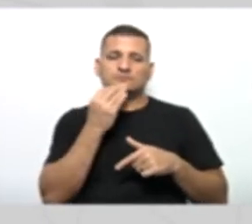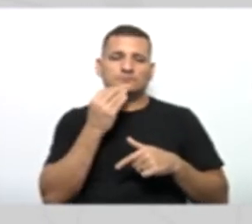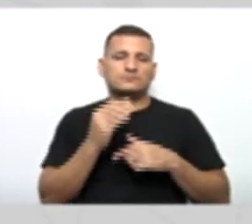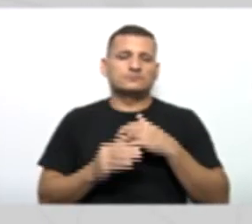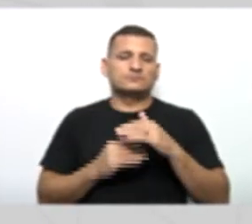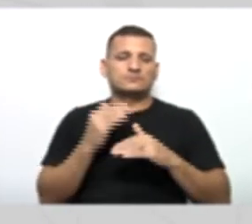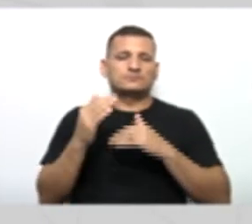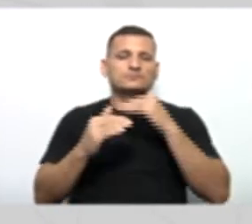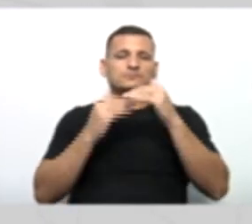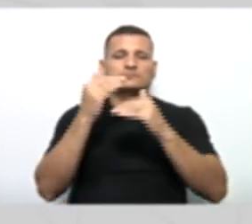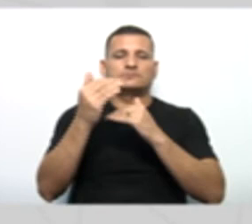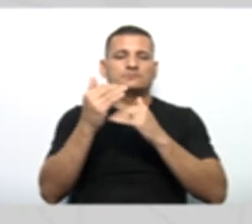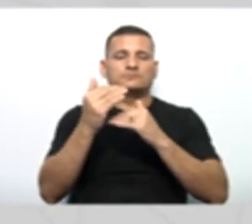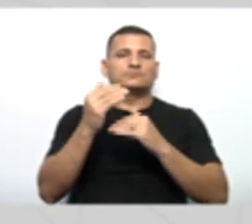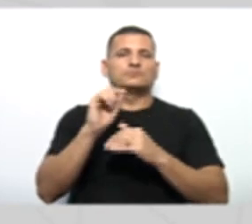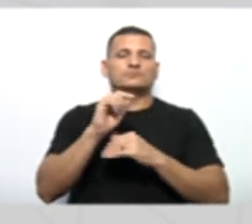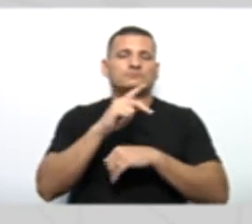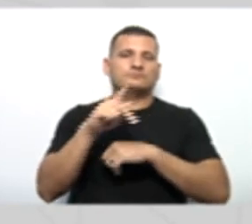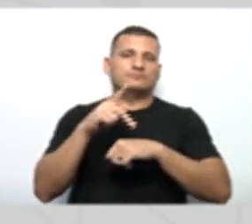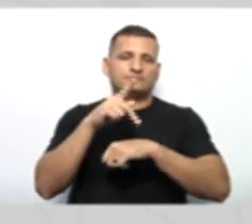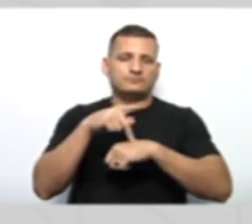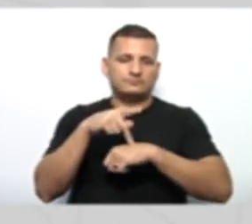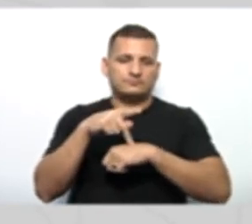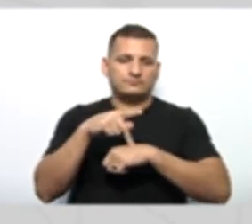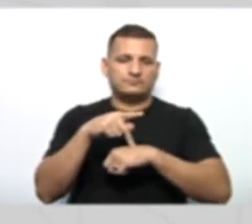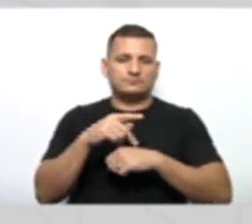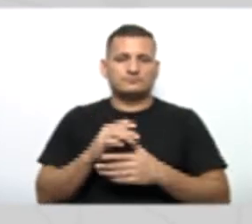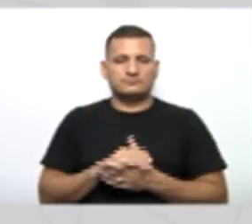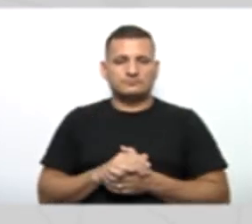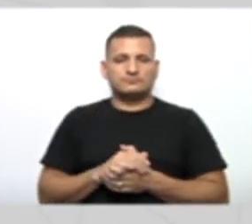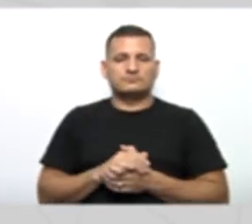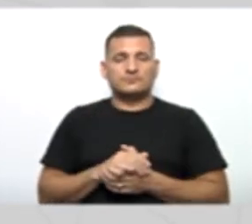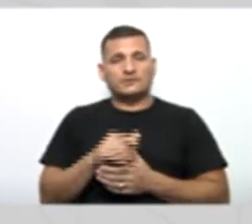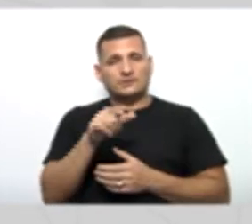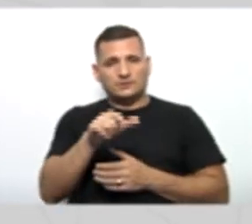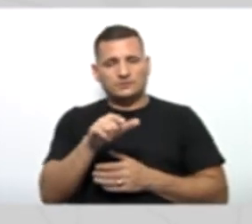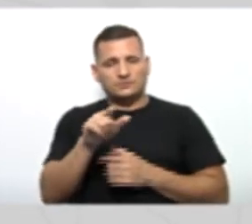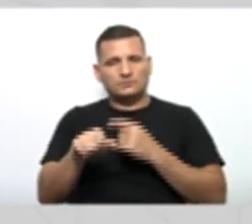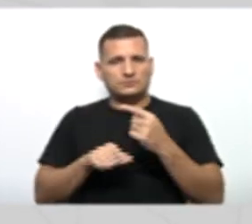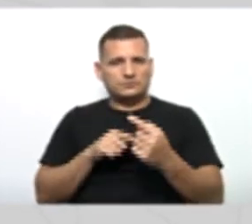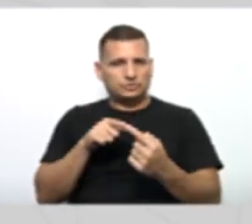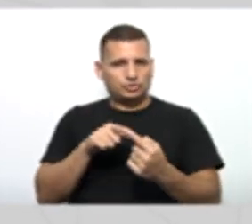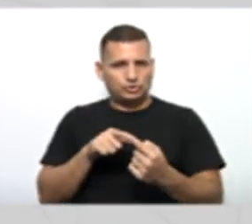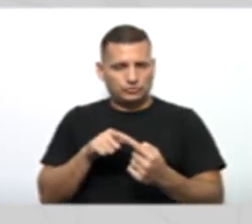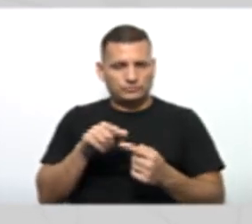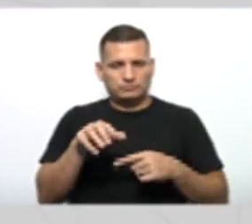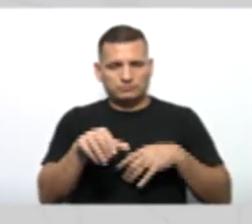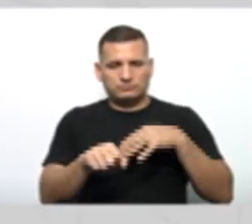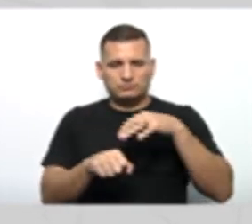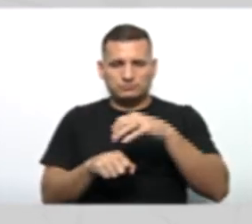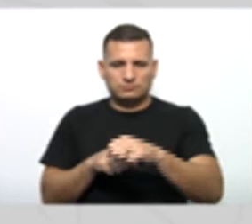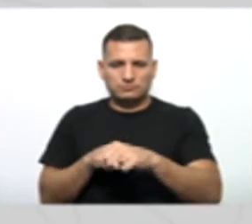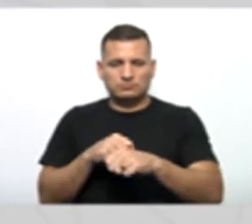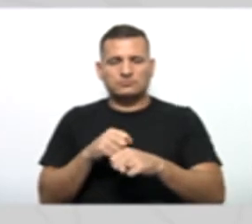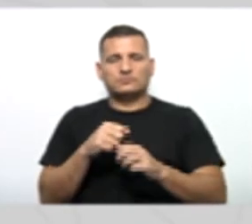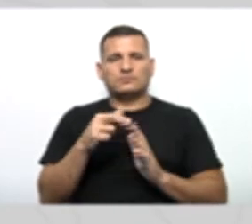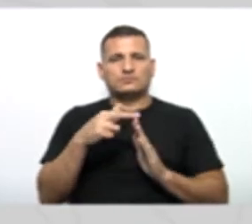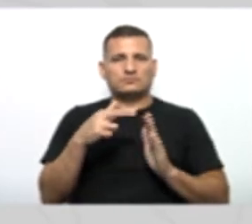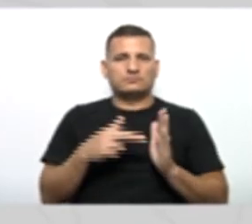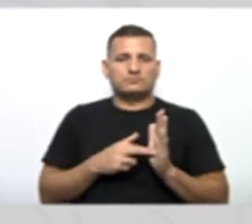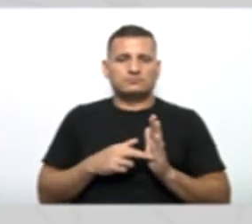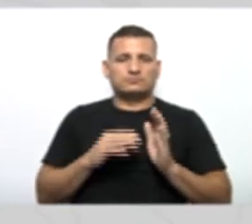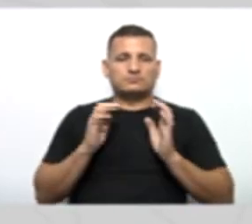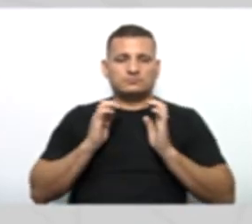eo engrandecimento da nação em busca desse objetivo o código de ética